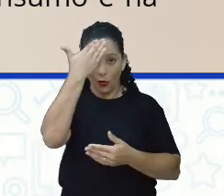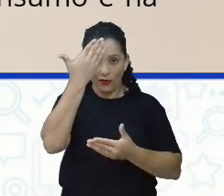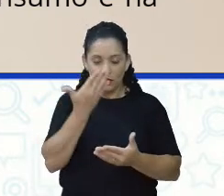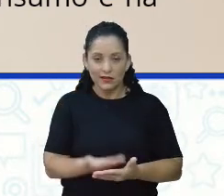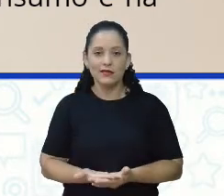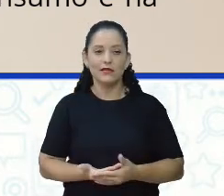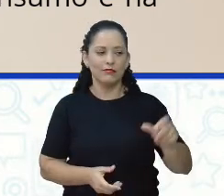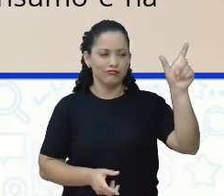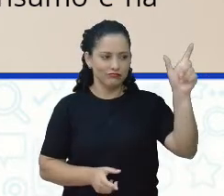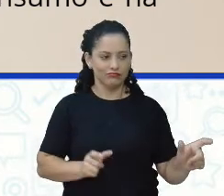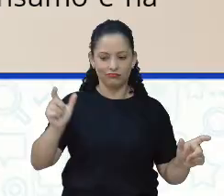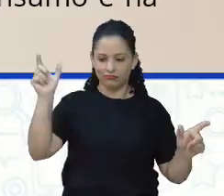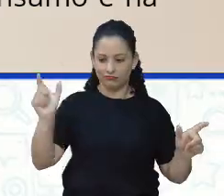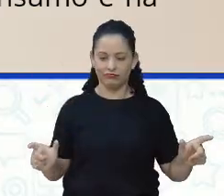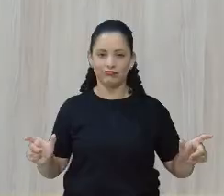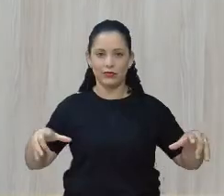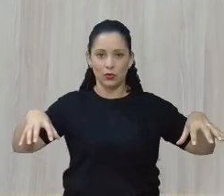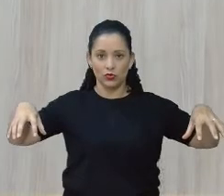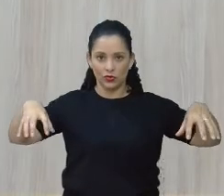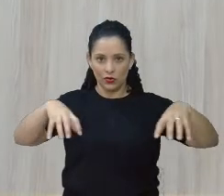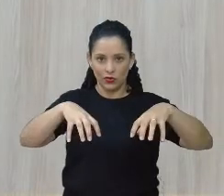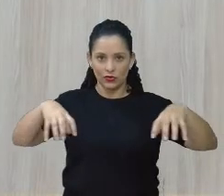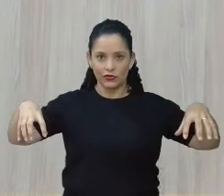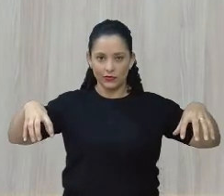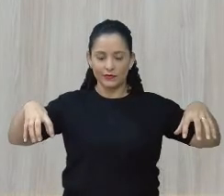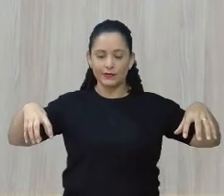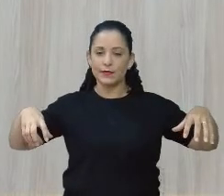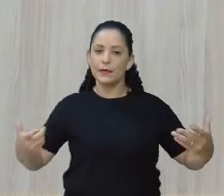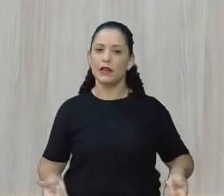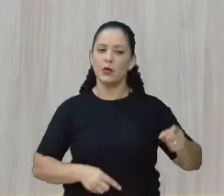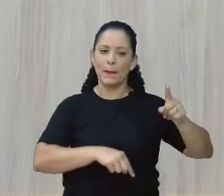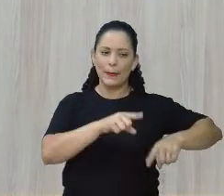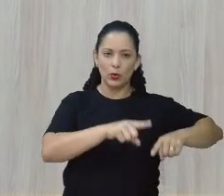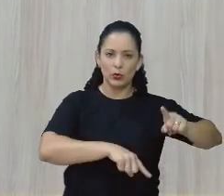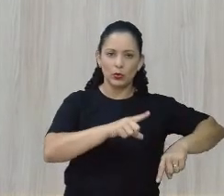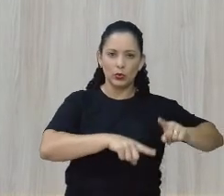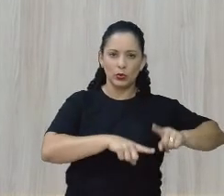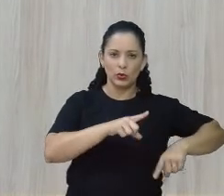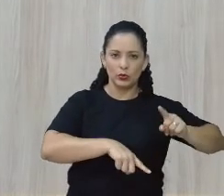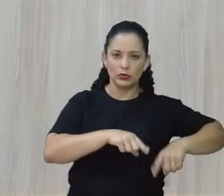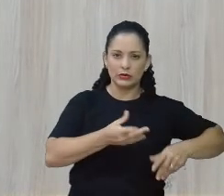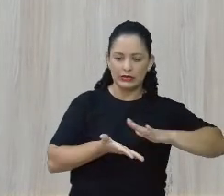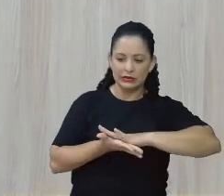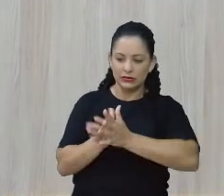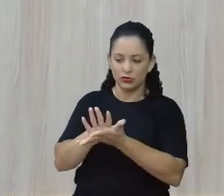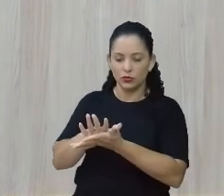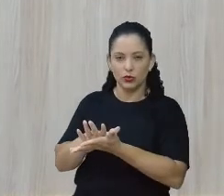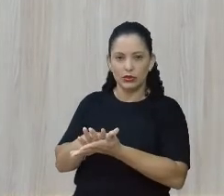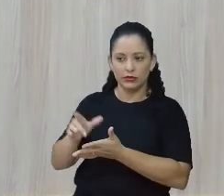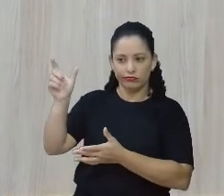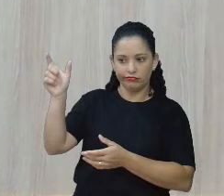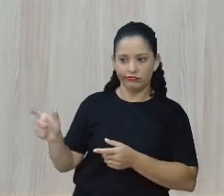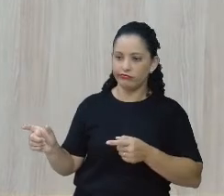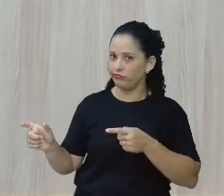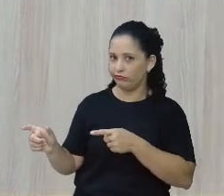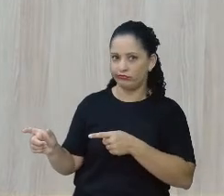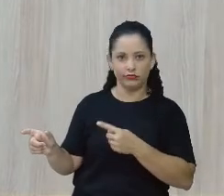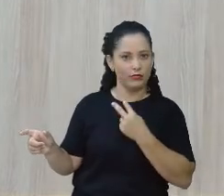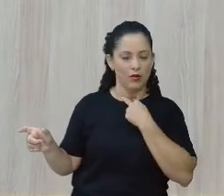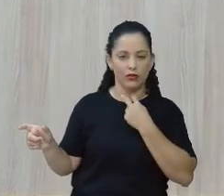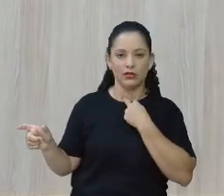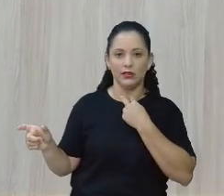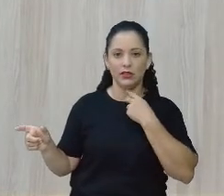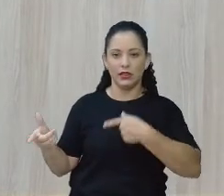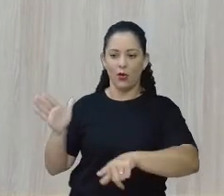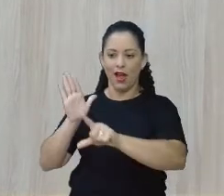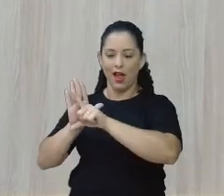do consumidor. Então, para garantir que um produto não lese a vida do consumidor, o Código de Defesa vem